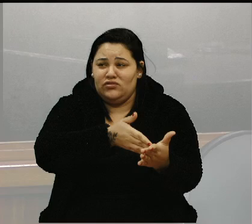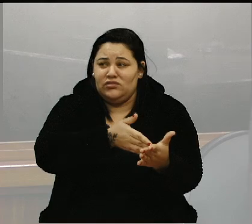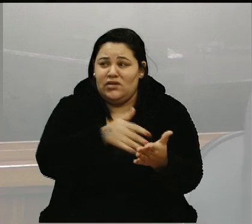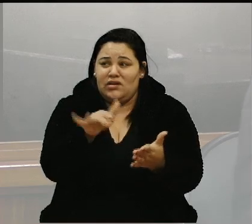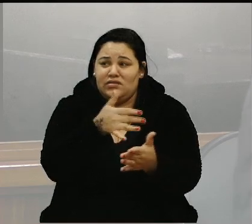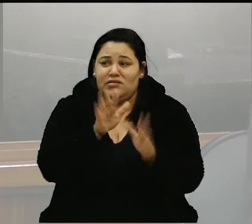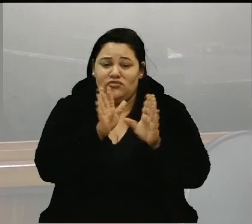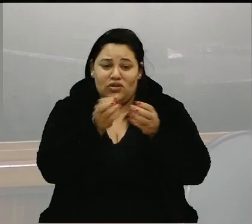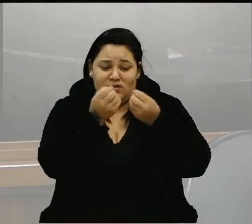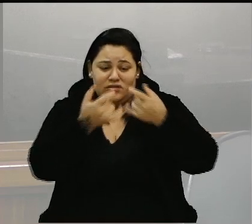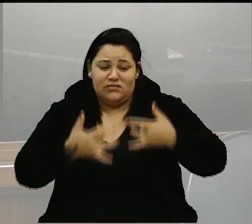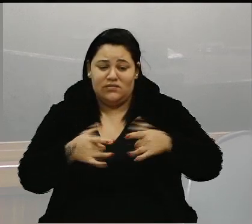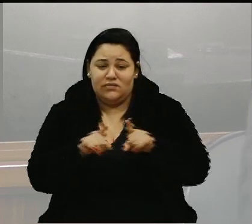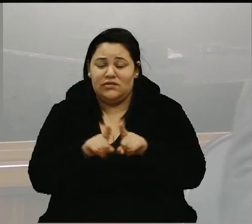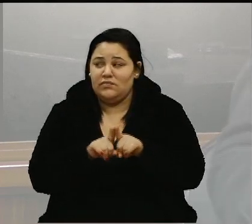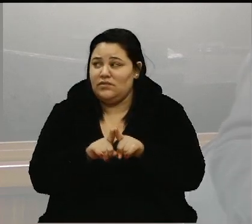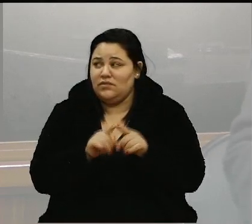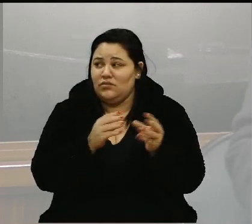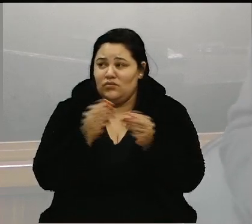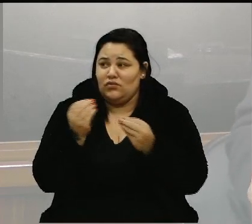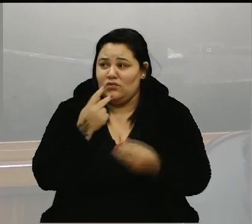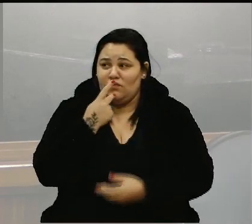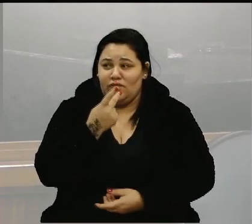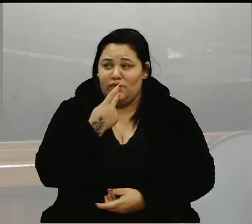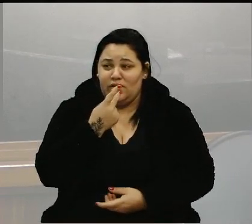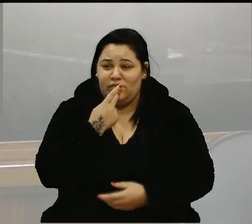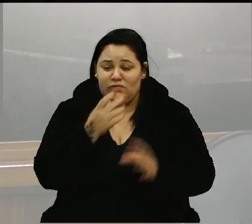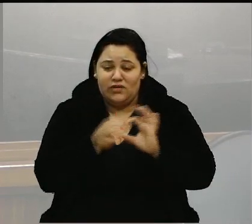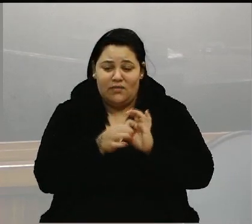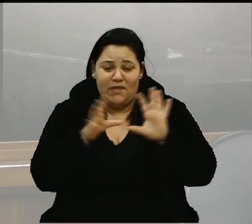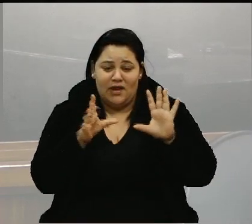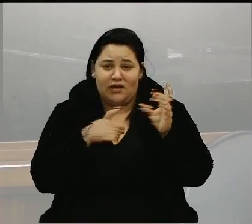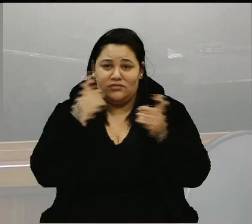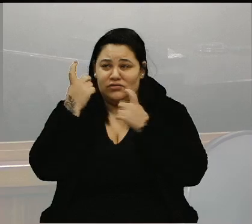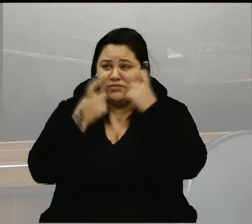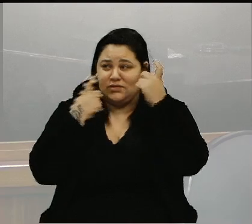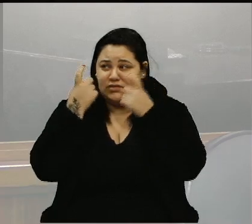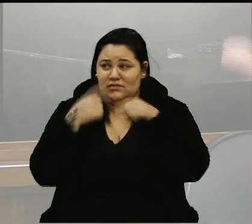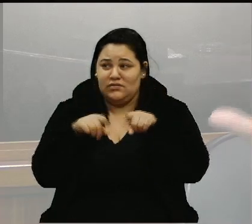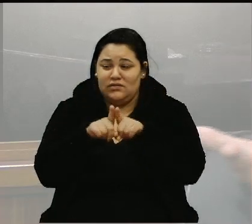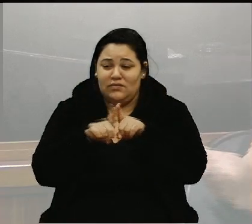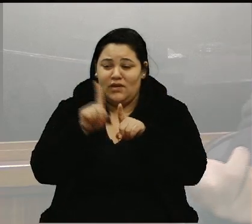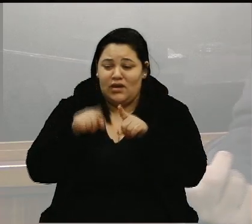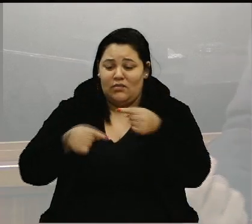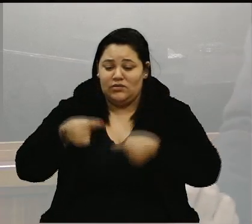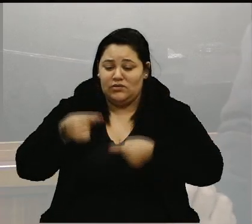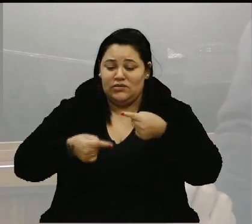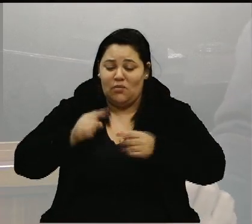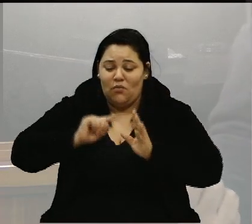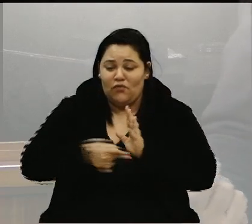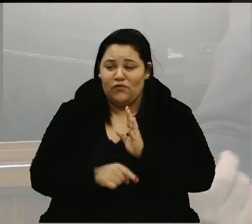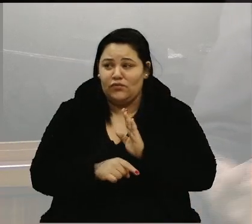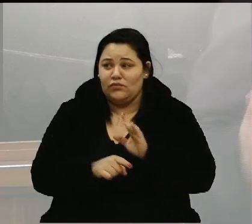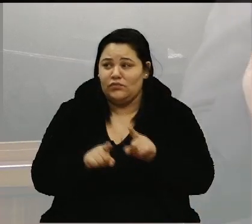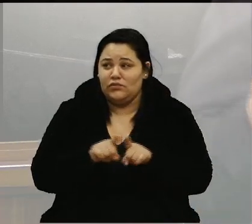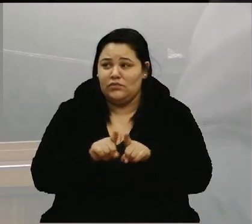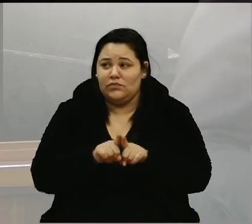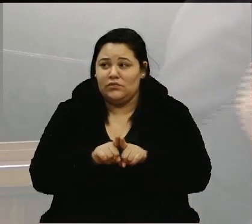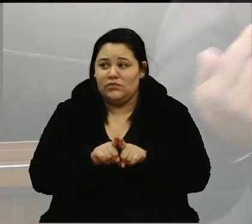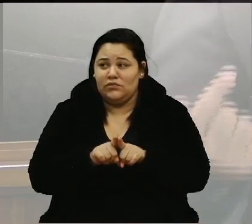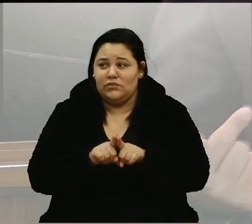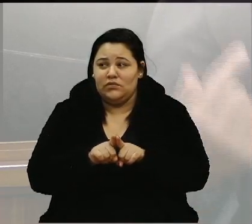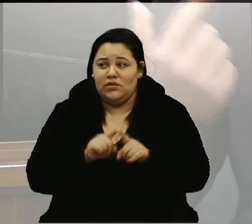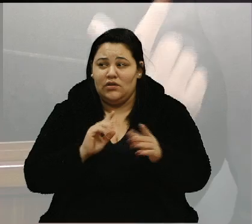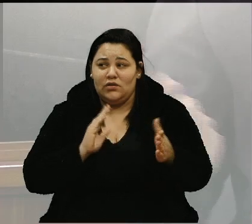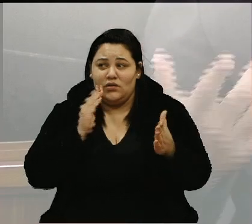aqui na casa sobre liberdade de expressão, que também é um debate complexo para a gente fazer. E o limite